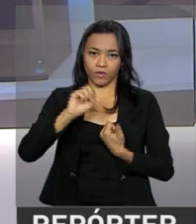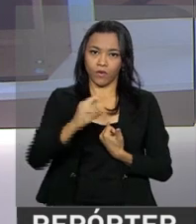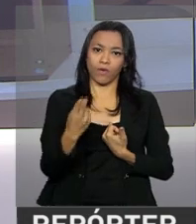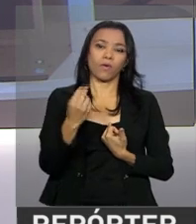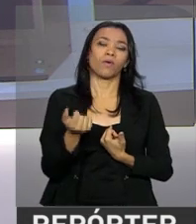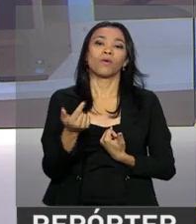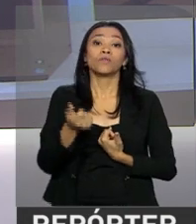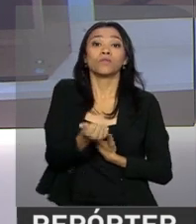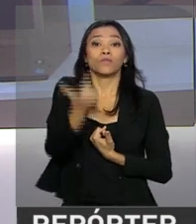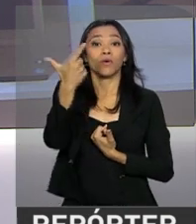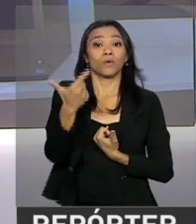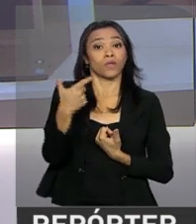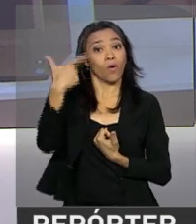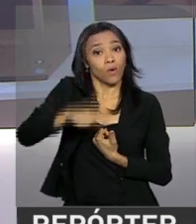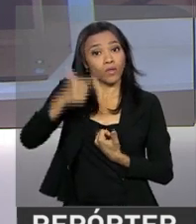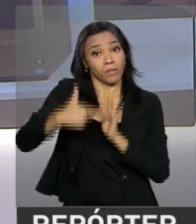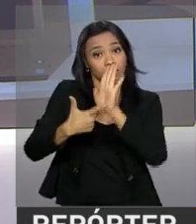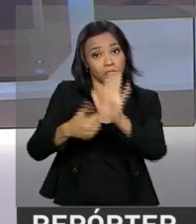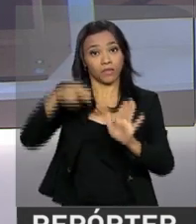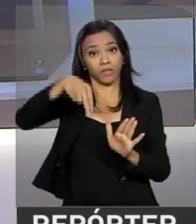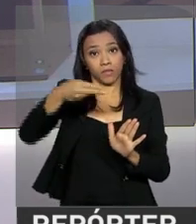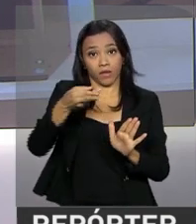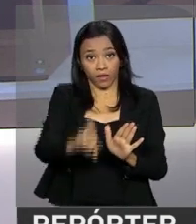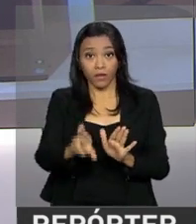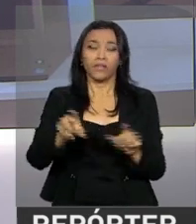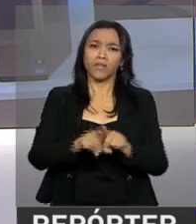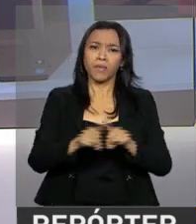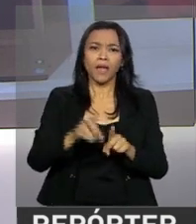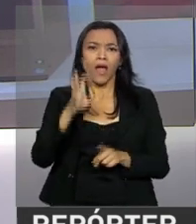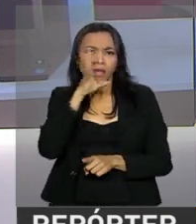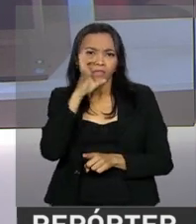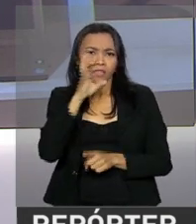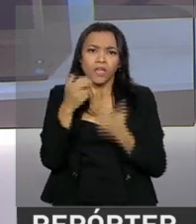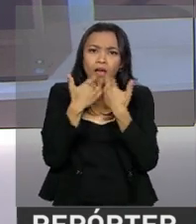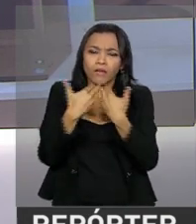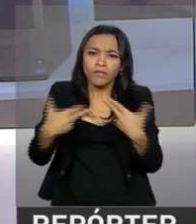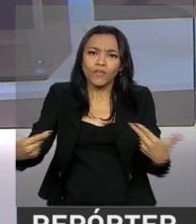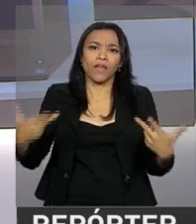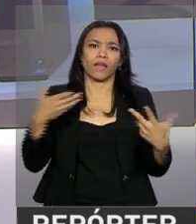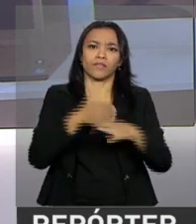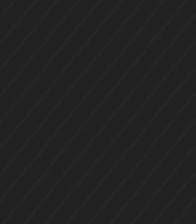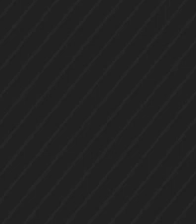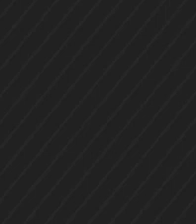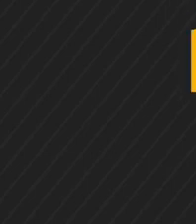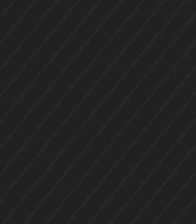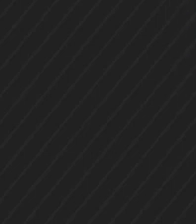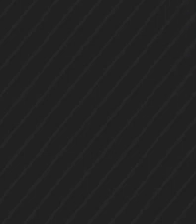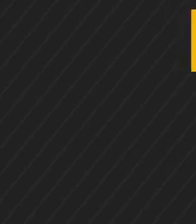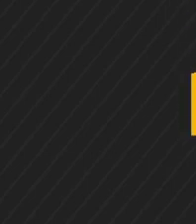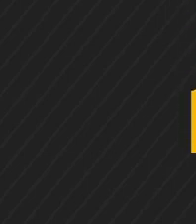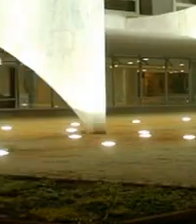meio-dia na próxima edição do repórter NBR acompanhe também as novidades em nossas redes